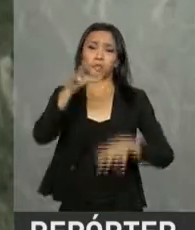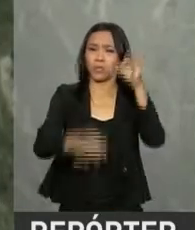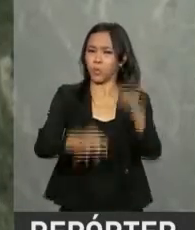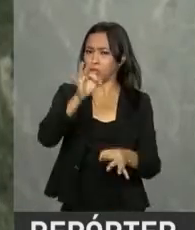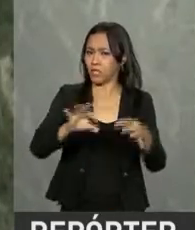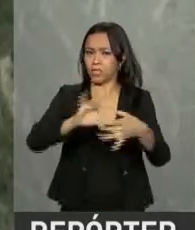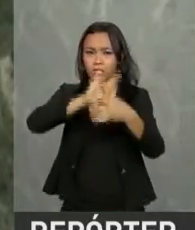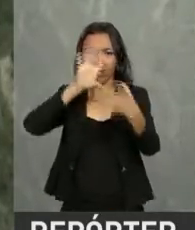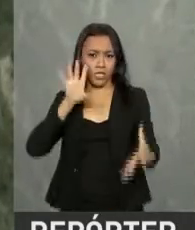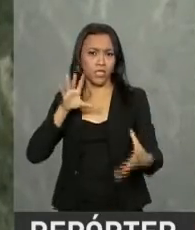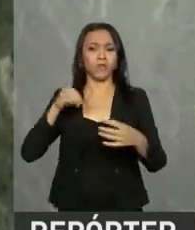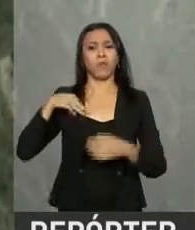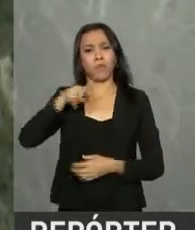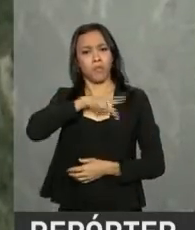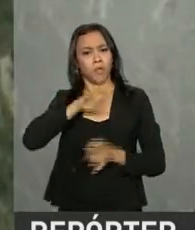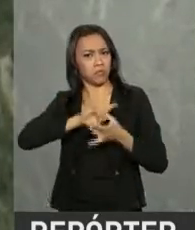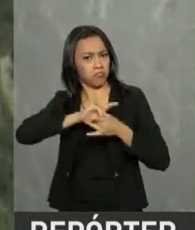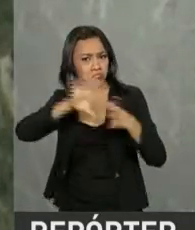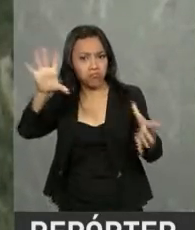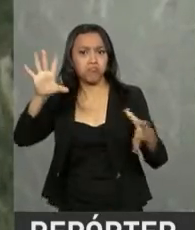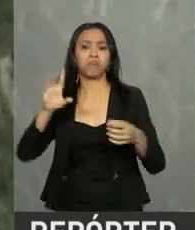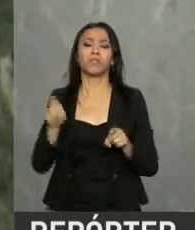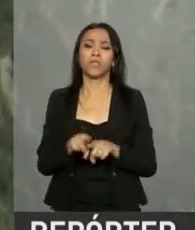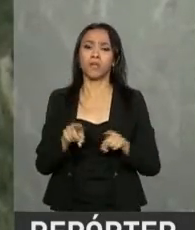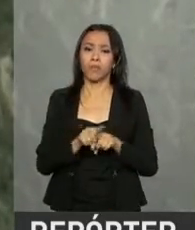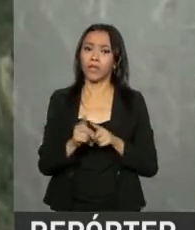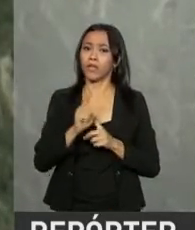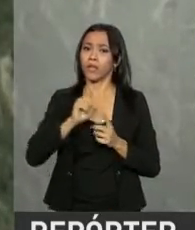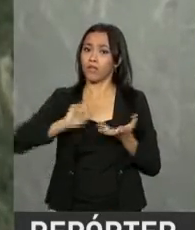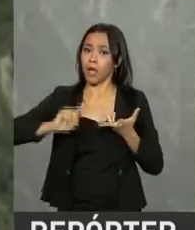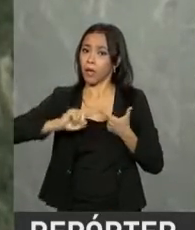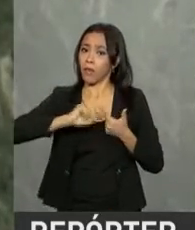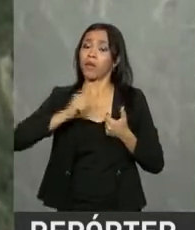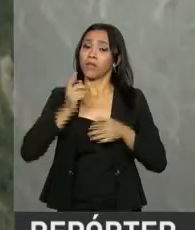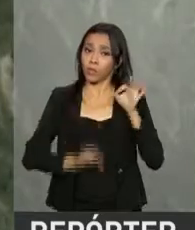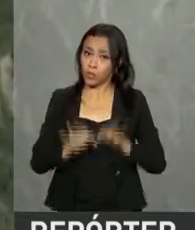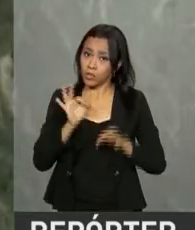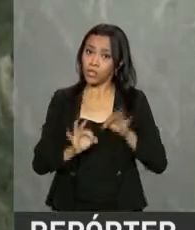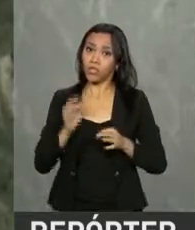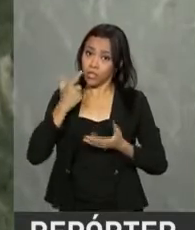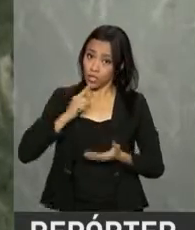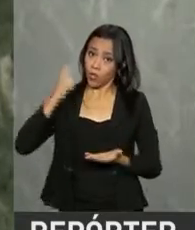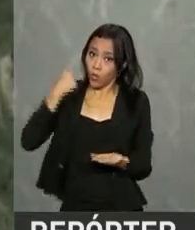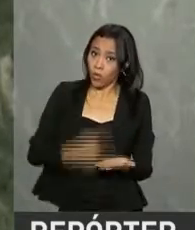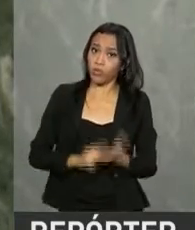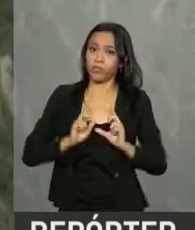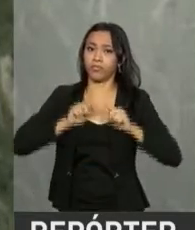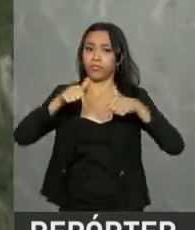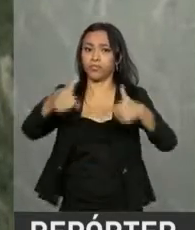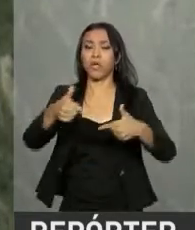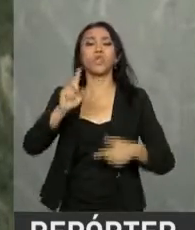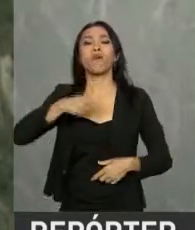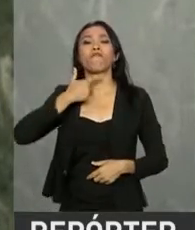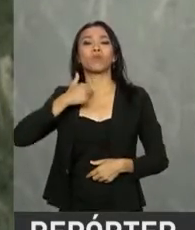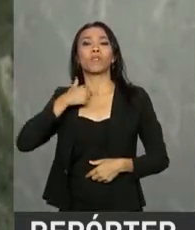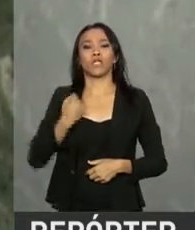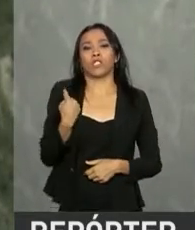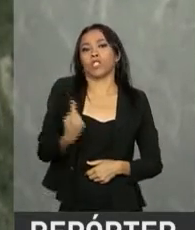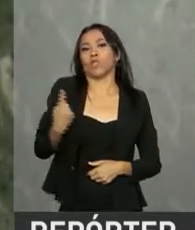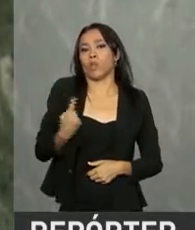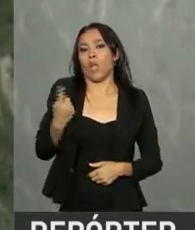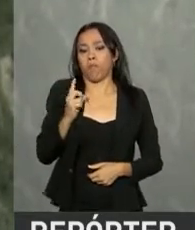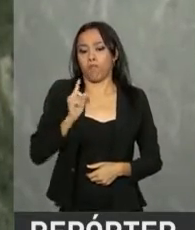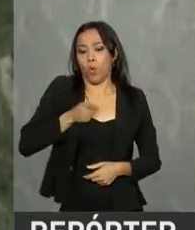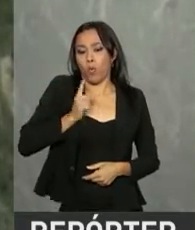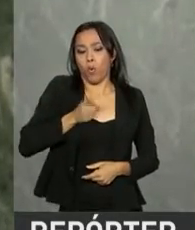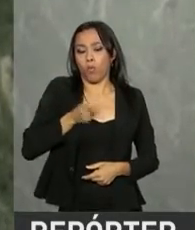Público atuante e órgãos do Executivo e do Legislativo que cumprem seu dever. Não prevalecem vontades isoladas,